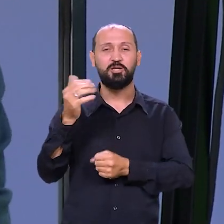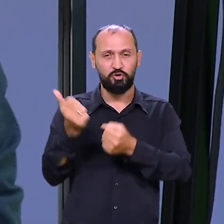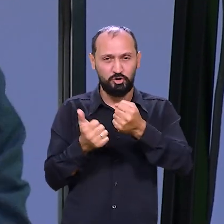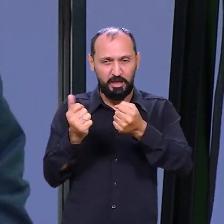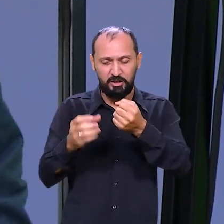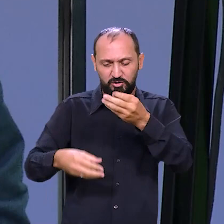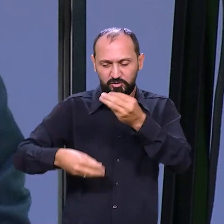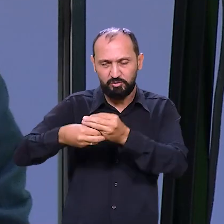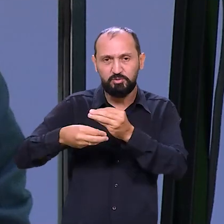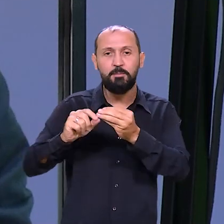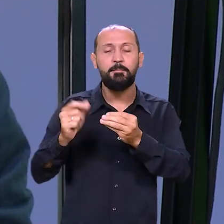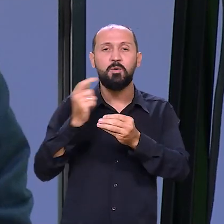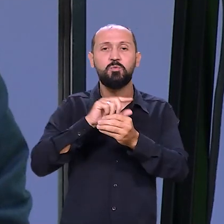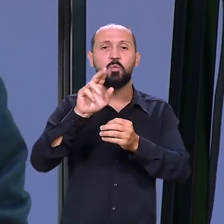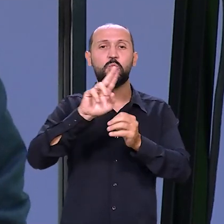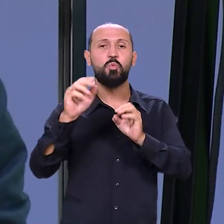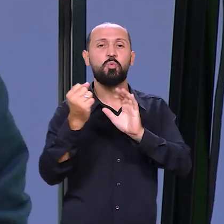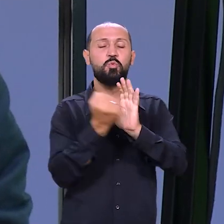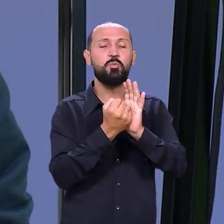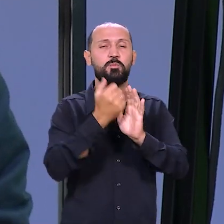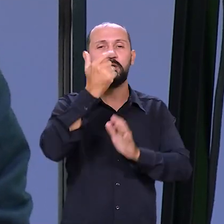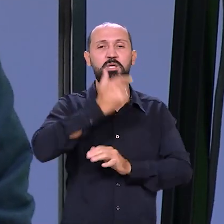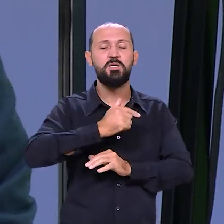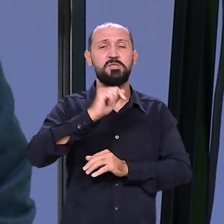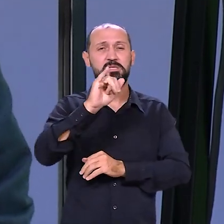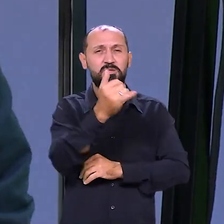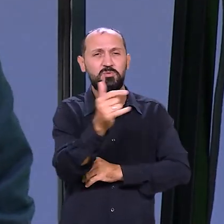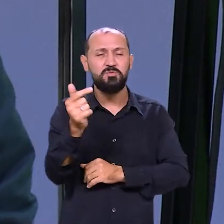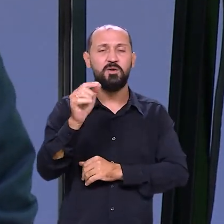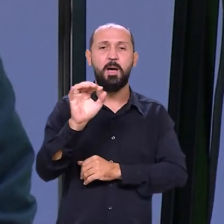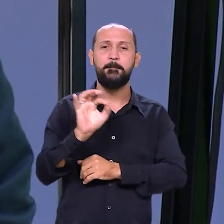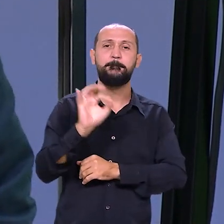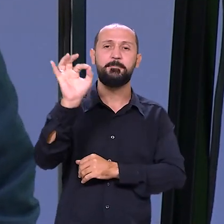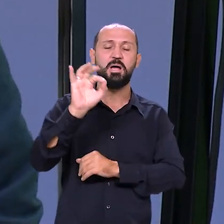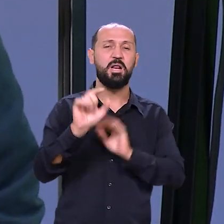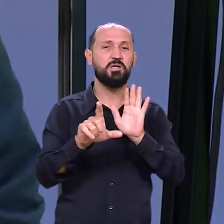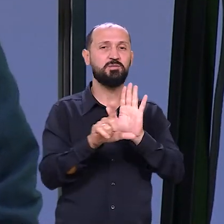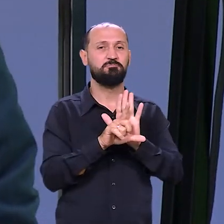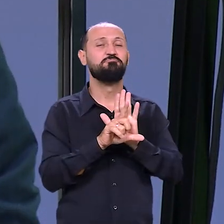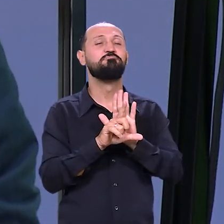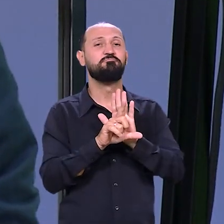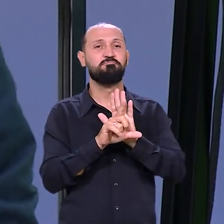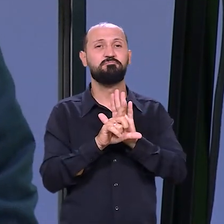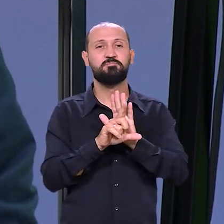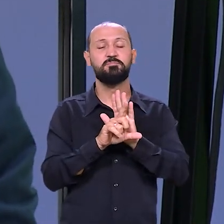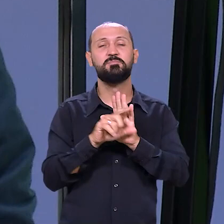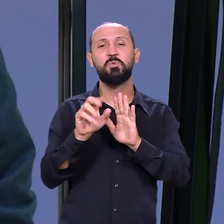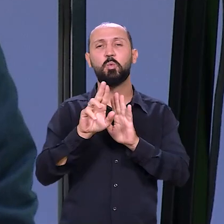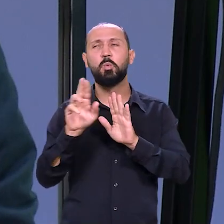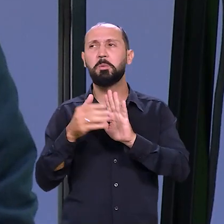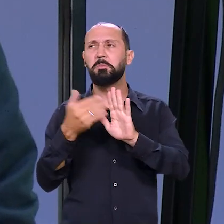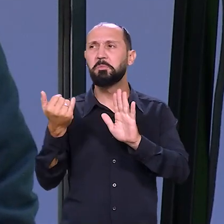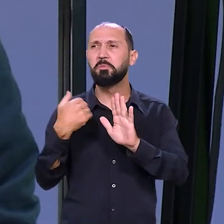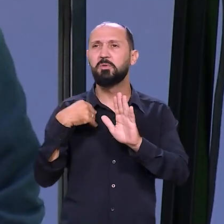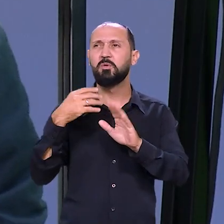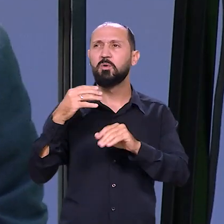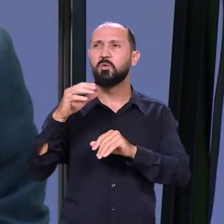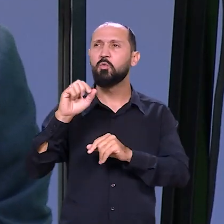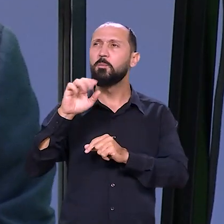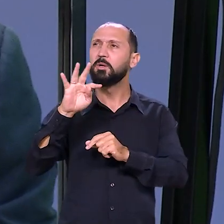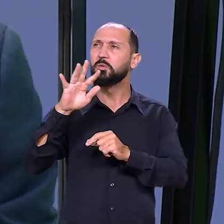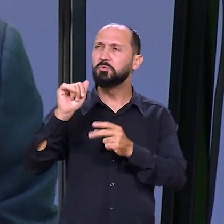tem para poder receber a nomenclatura queijo. Porque se ele não estiver atendendo a legislação, ele vai ser chamado de